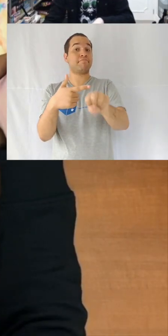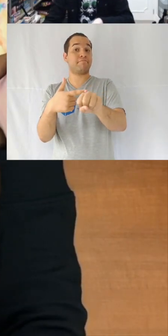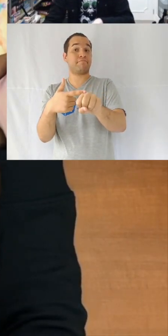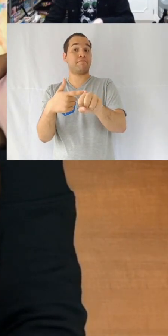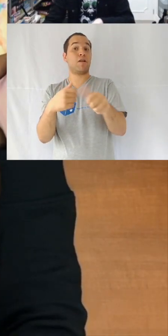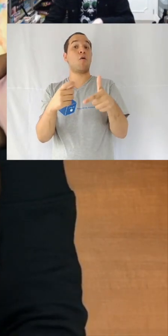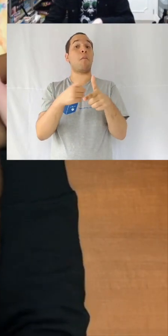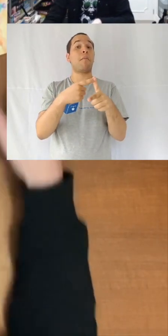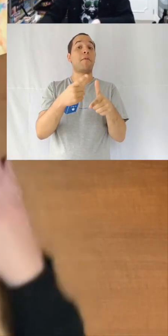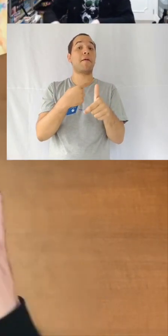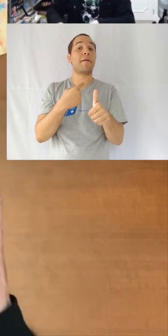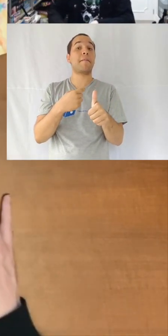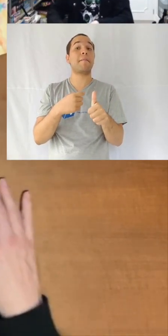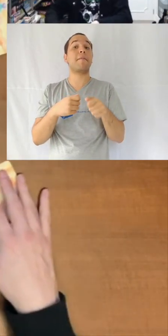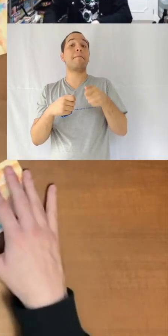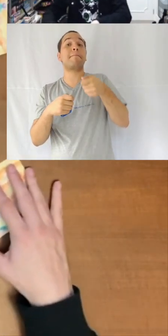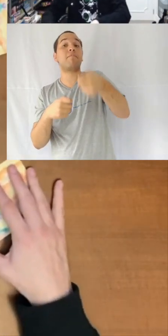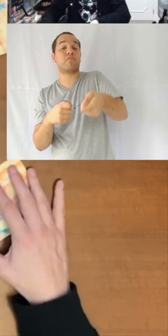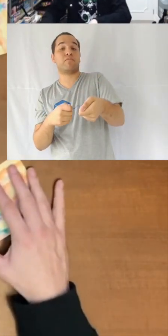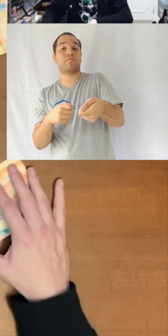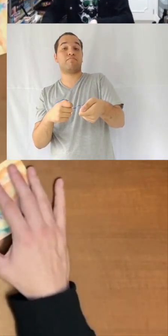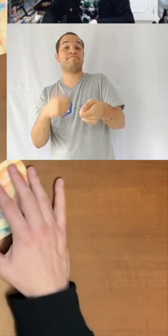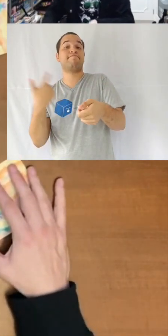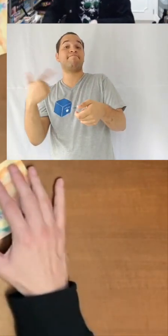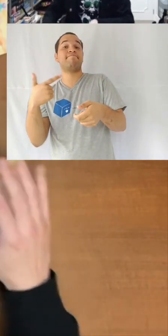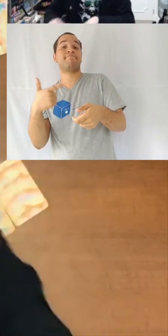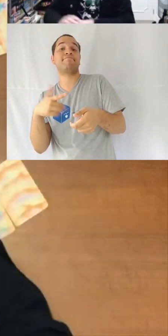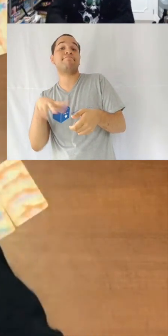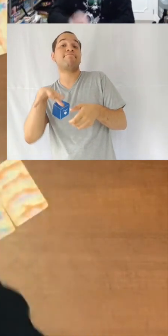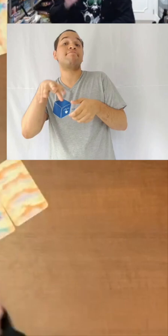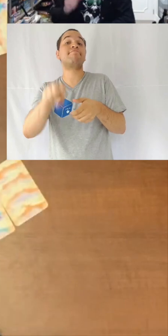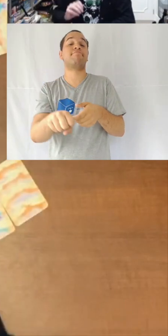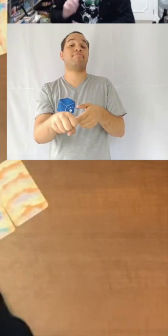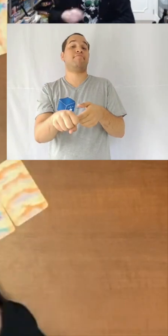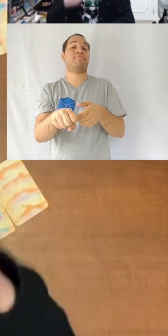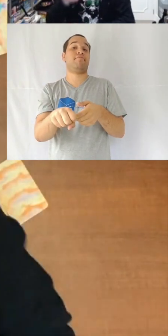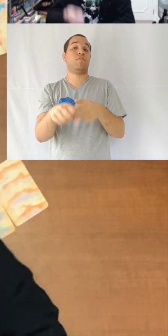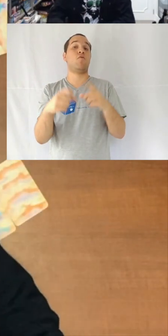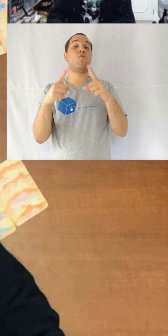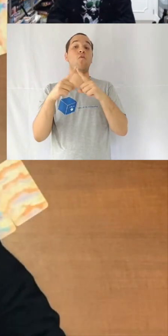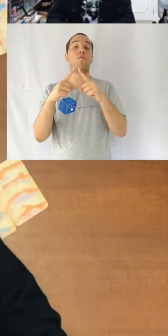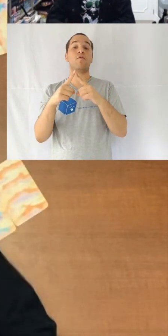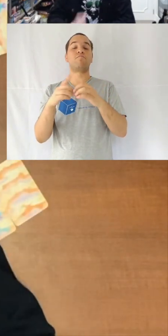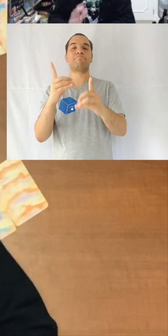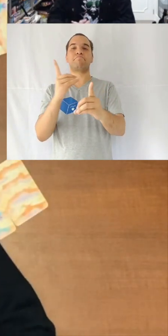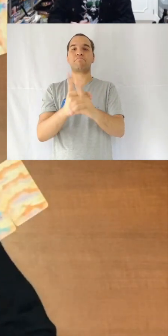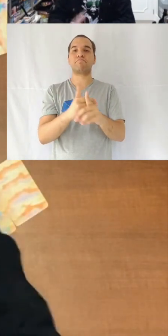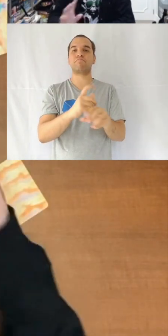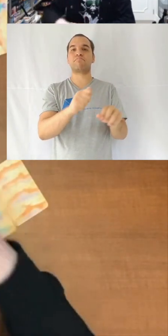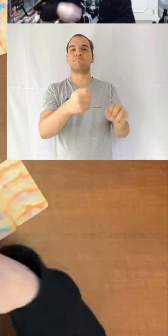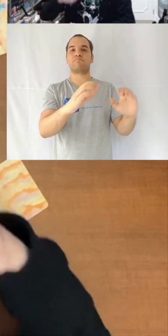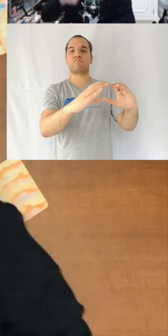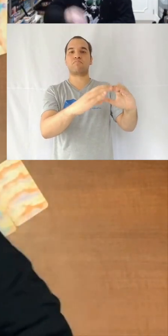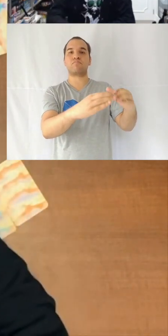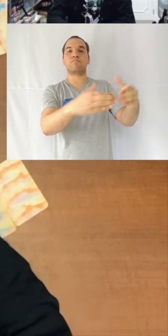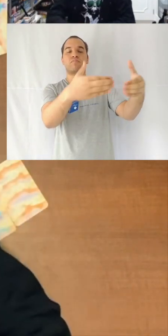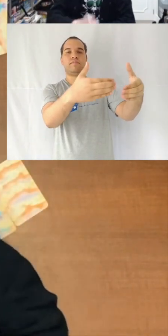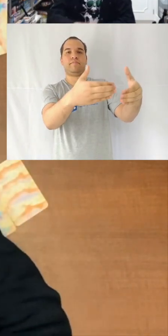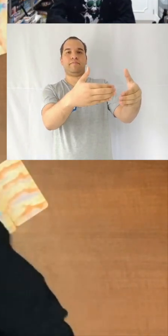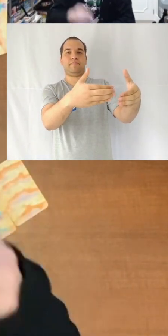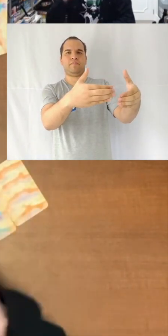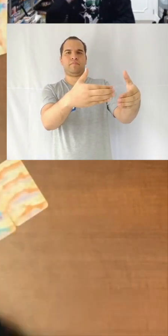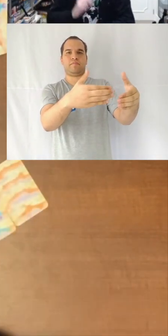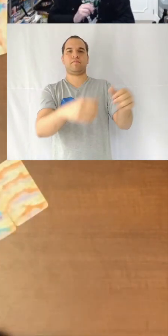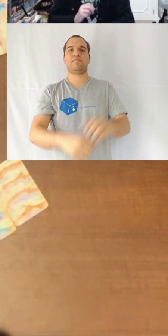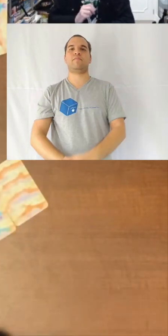tabuleiro, ok? Só que ele pode fazer isso na ordem que ele quiser. Ele pode primeiro comprar e depois baixar, ou ele pode primeiro baixar